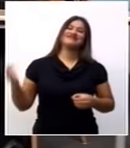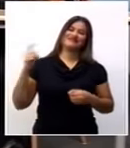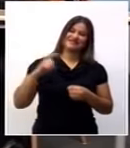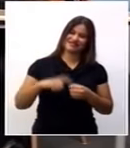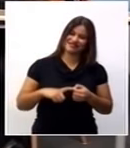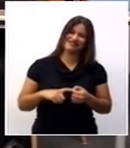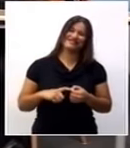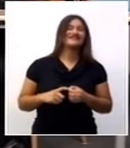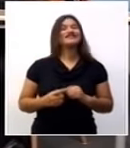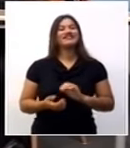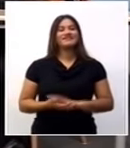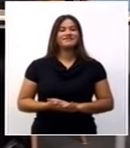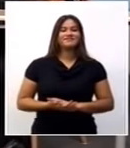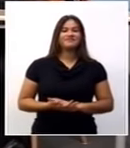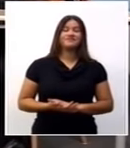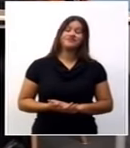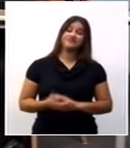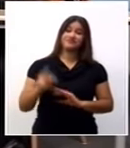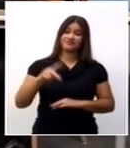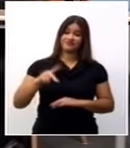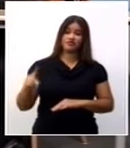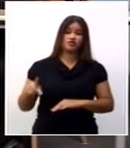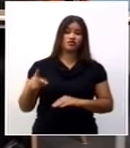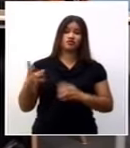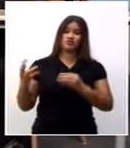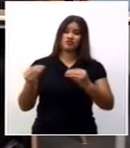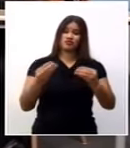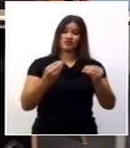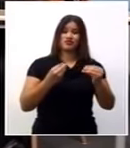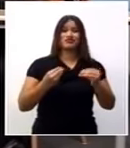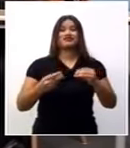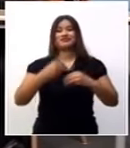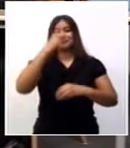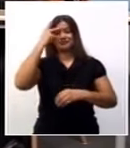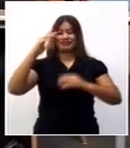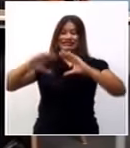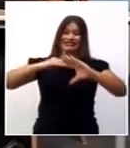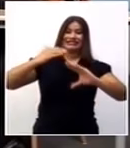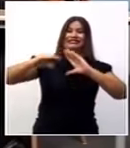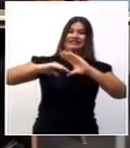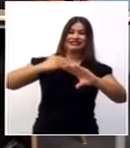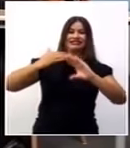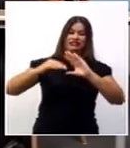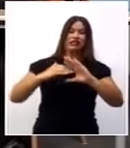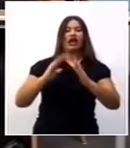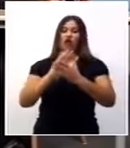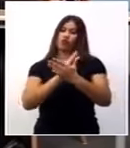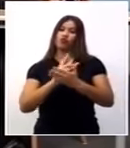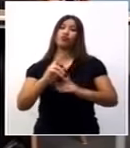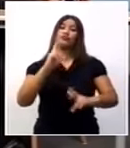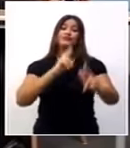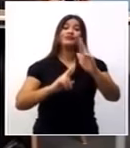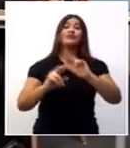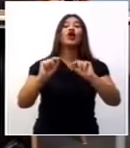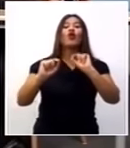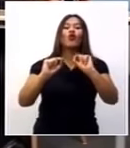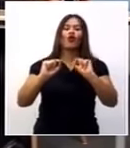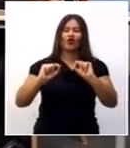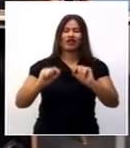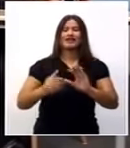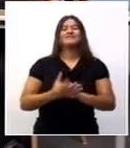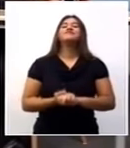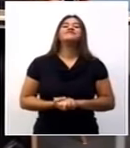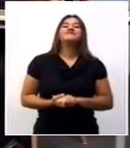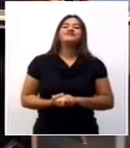Voltamos. Professora Priscila, temos muitas interações aqui no chat. Então, eu vou te passar algumas respostas acerca dessa